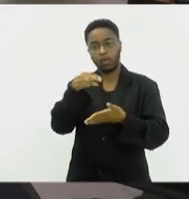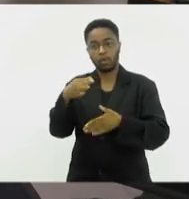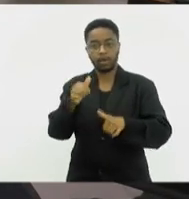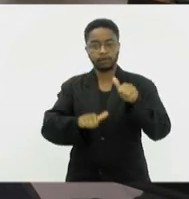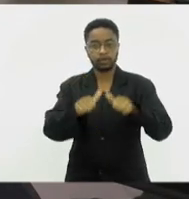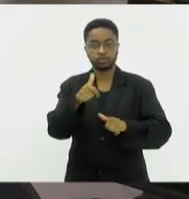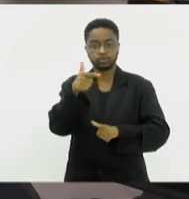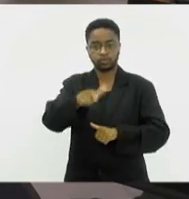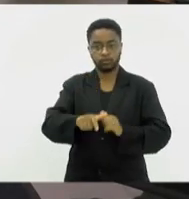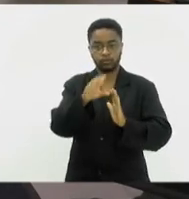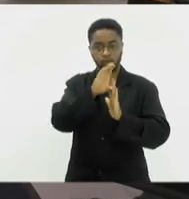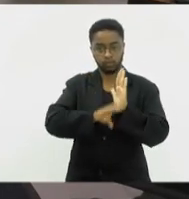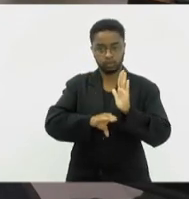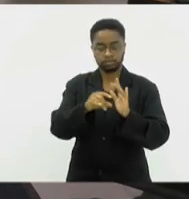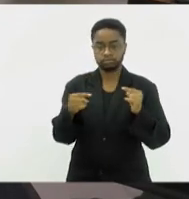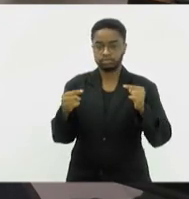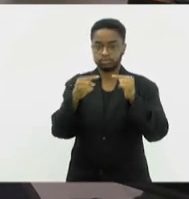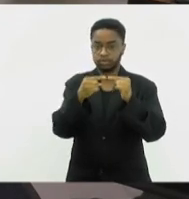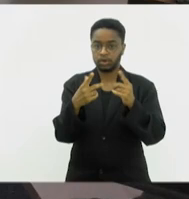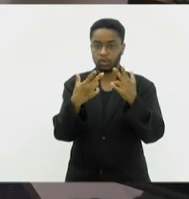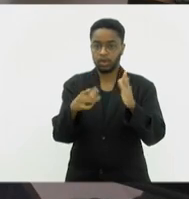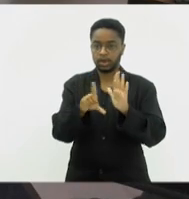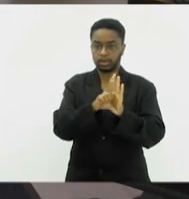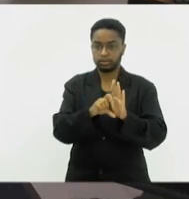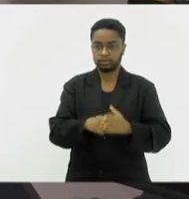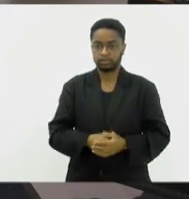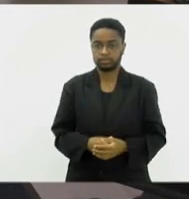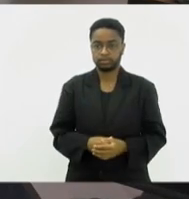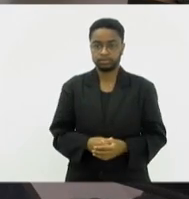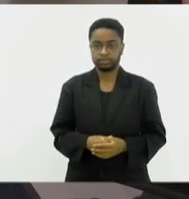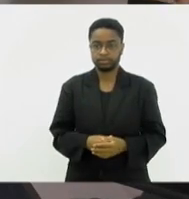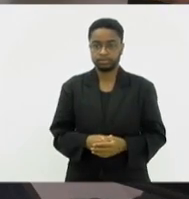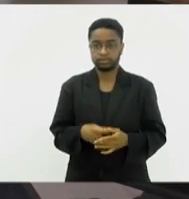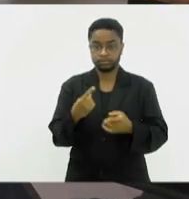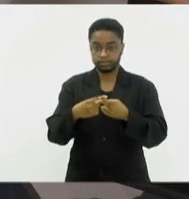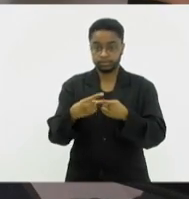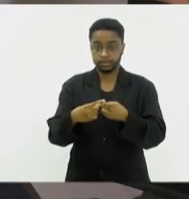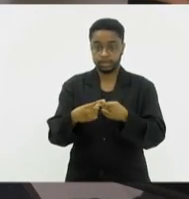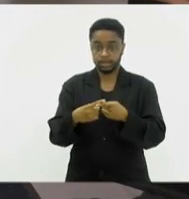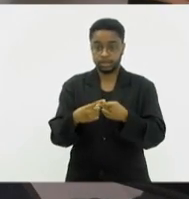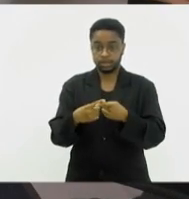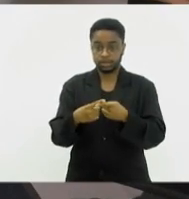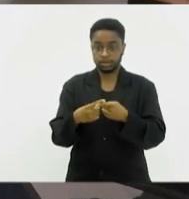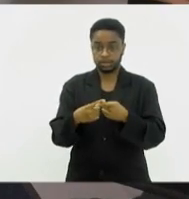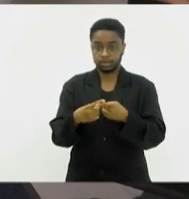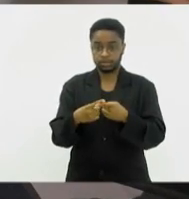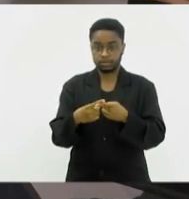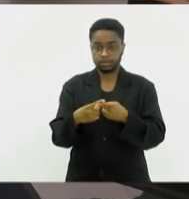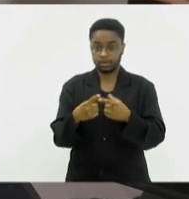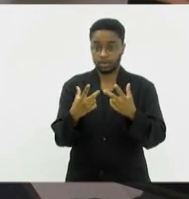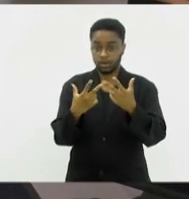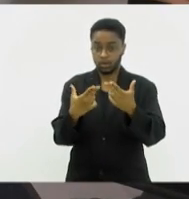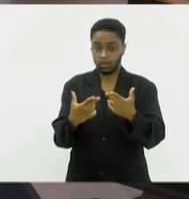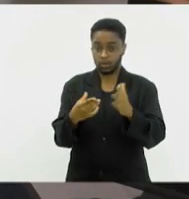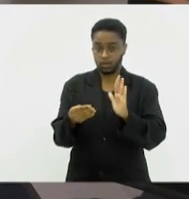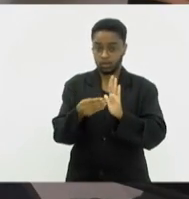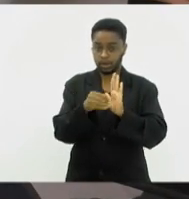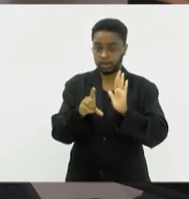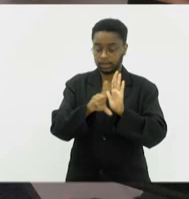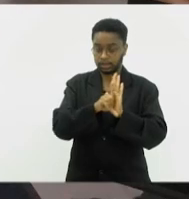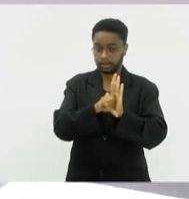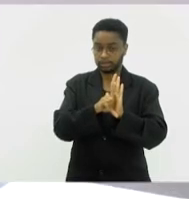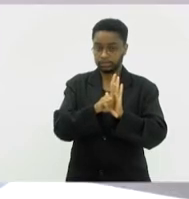currículo conforme o que está na lei. Porque do jeito que está na lei... Me permite... Do jeito que está na lei,